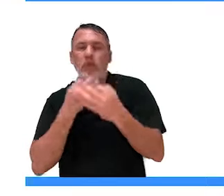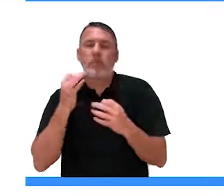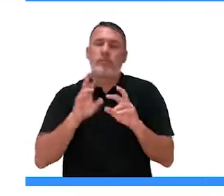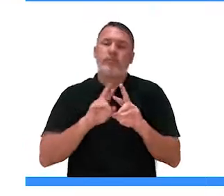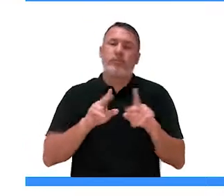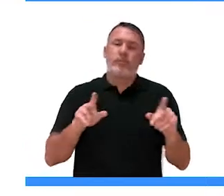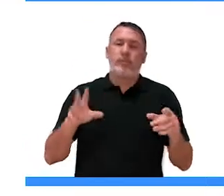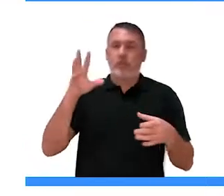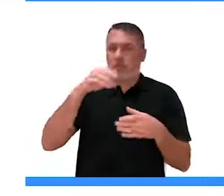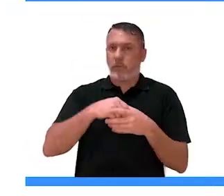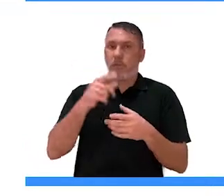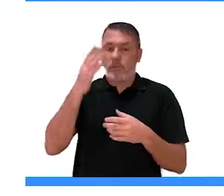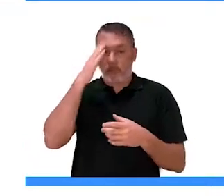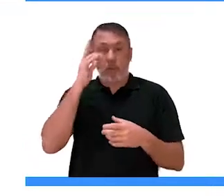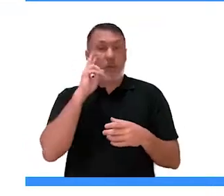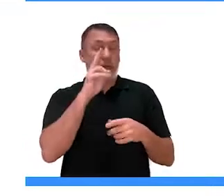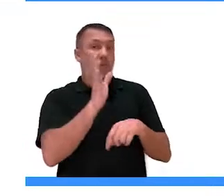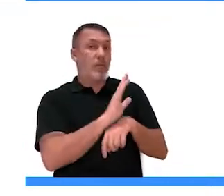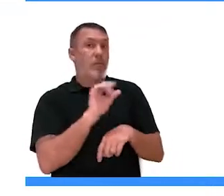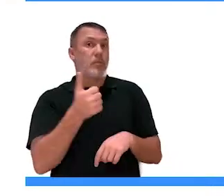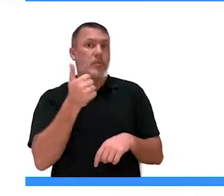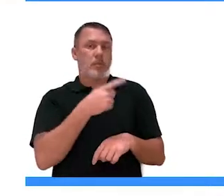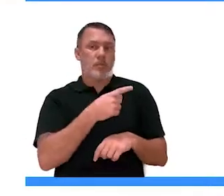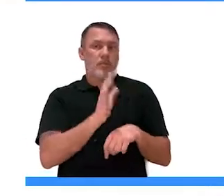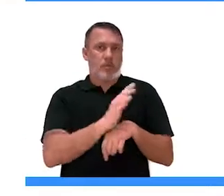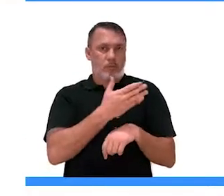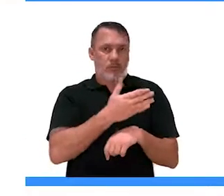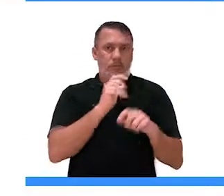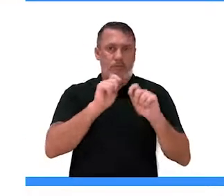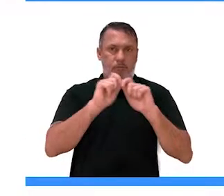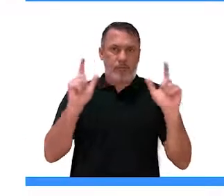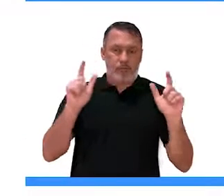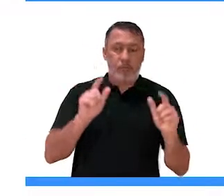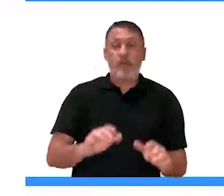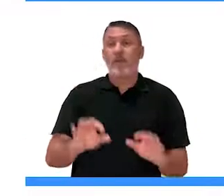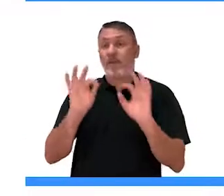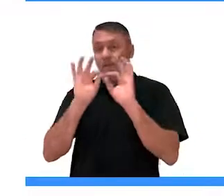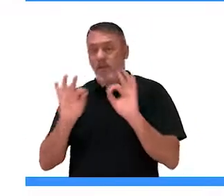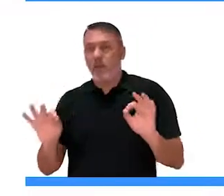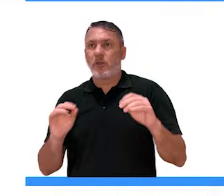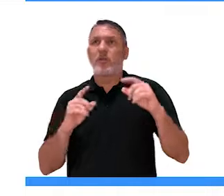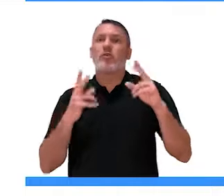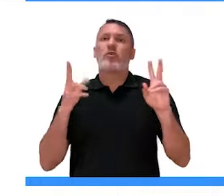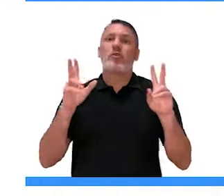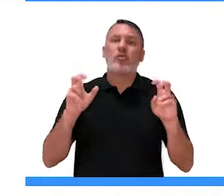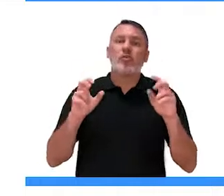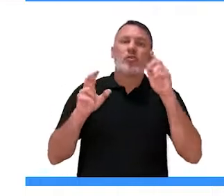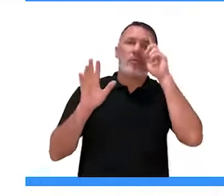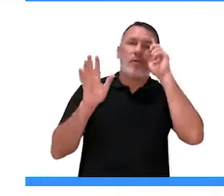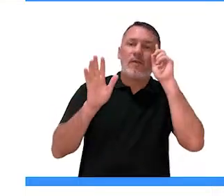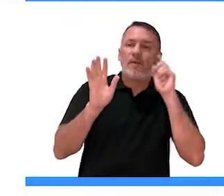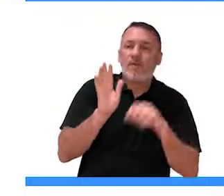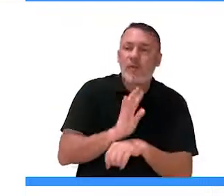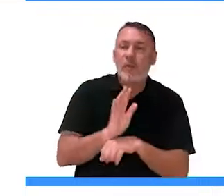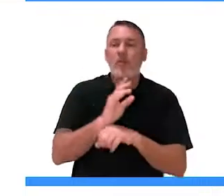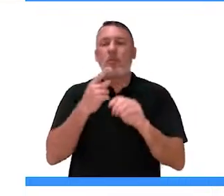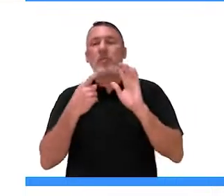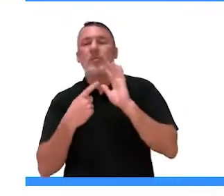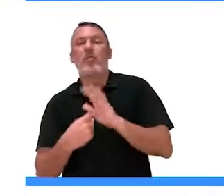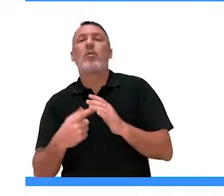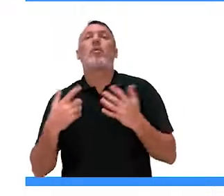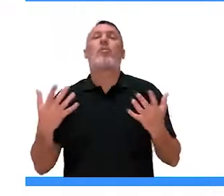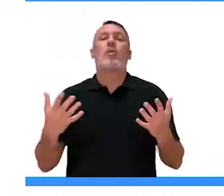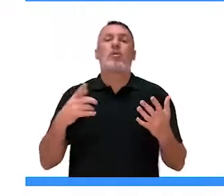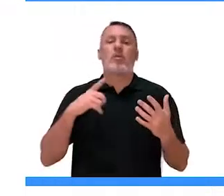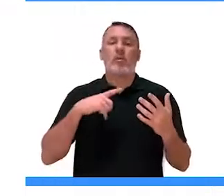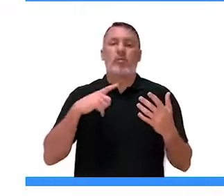de opinião. Aqui a gente tem um filme, primeira coisa, um cartaz, né? A frase, título do filme, reproduz